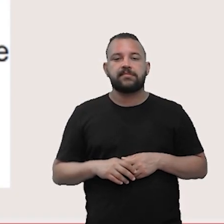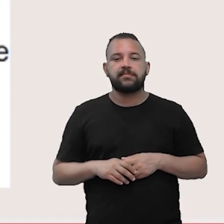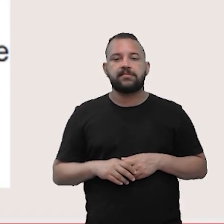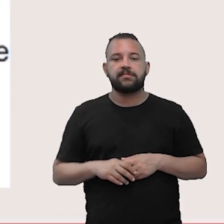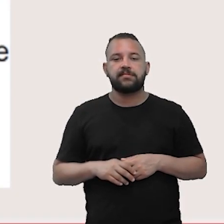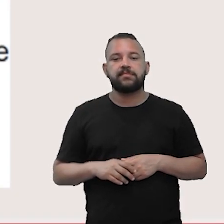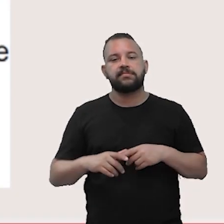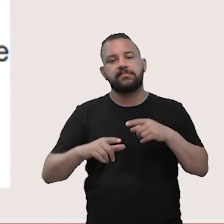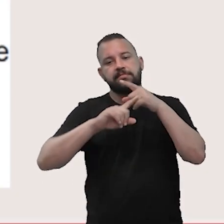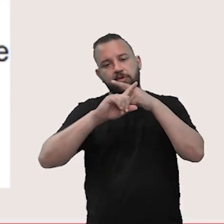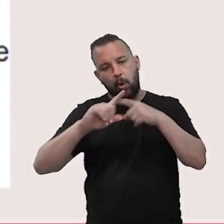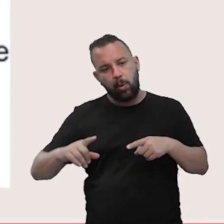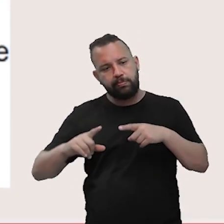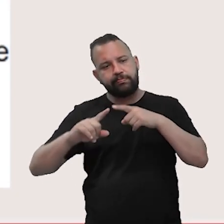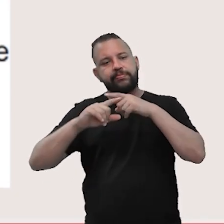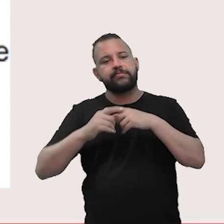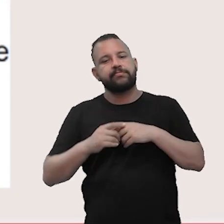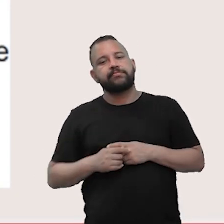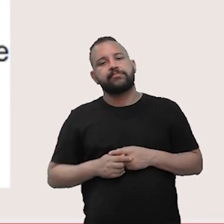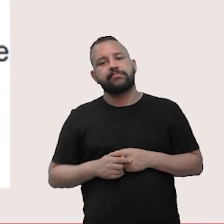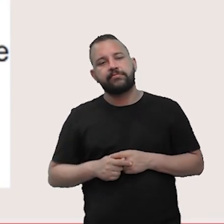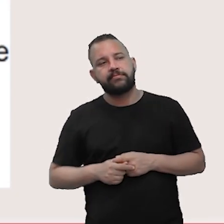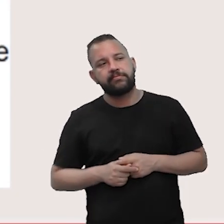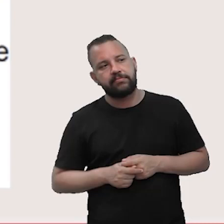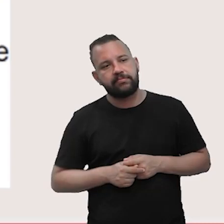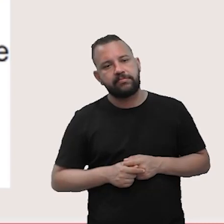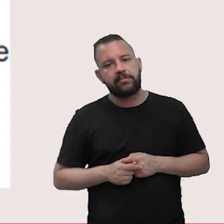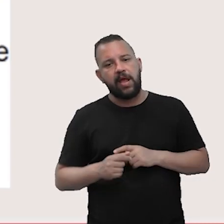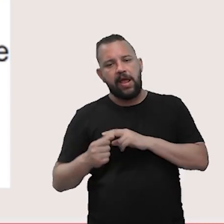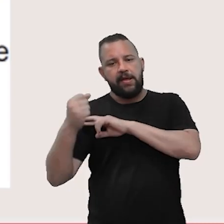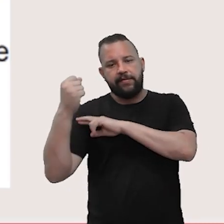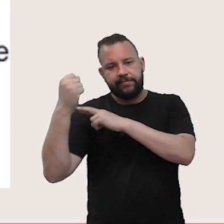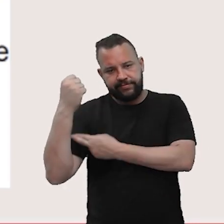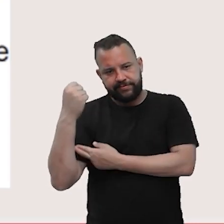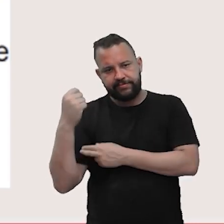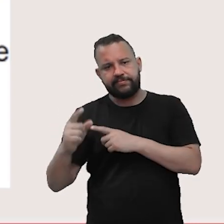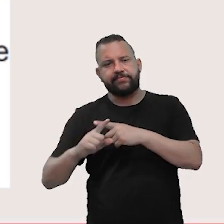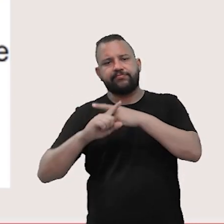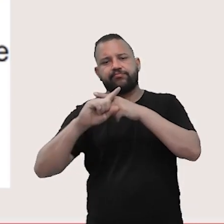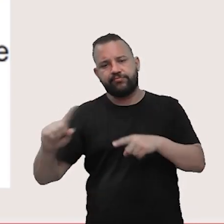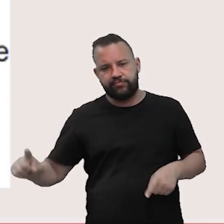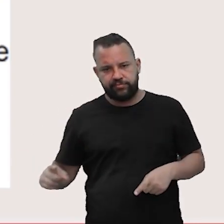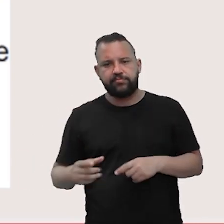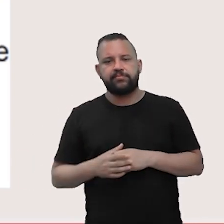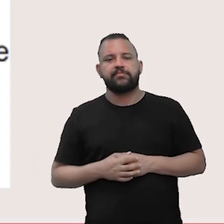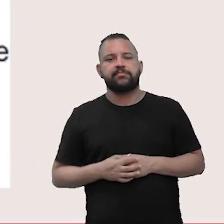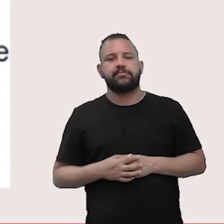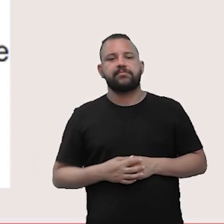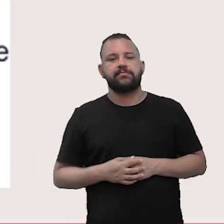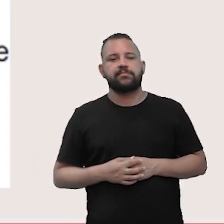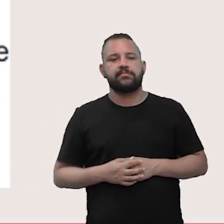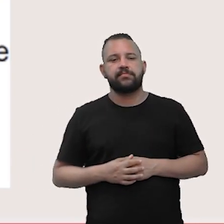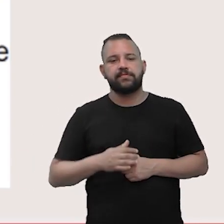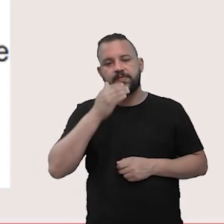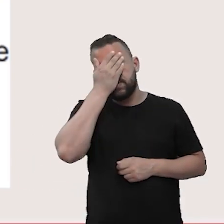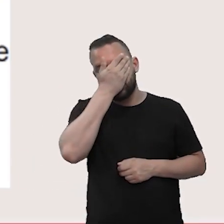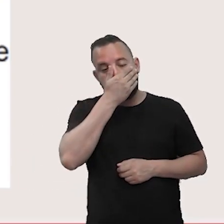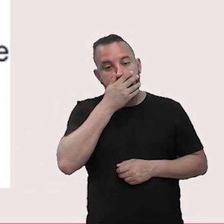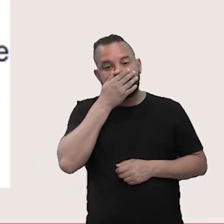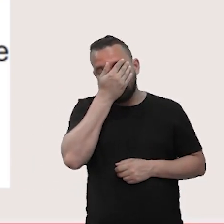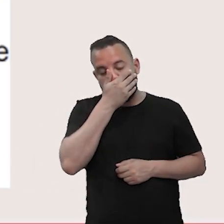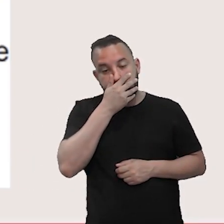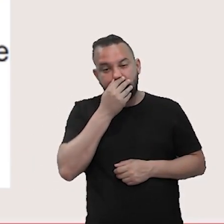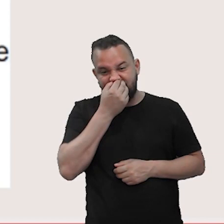vamos cortar isso aqui. Reforçar a importância da campanha de adoção, também não foi. O texto 1, sim, o texto 2, não.